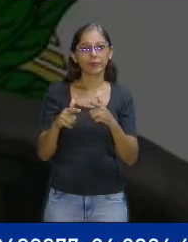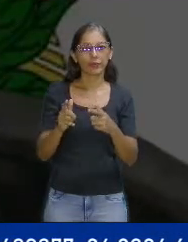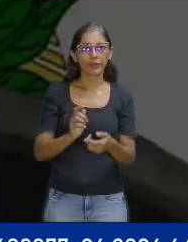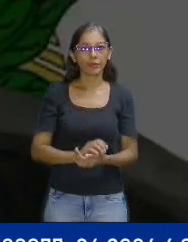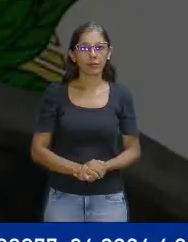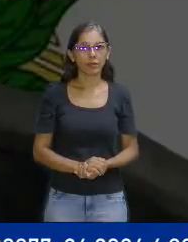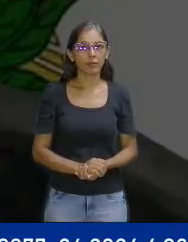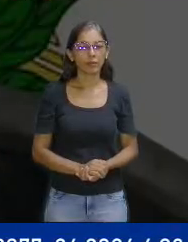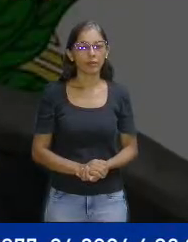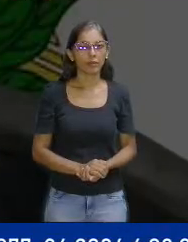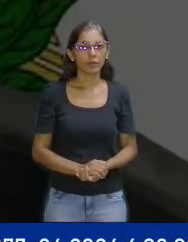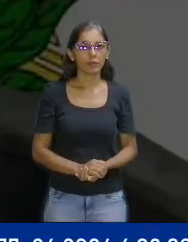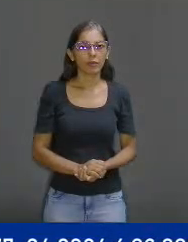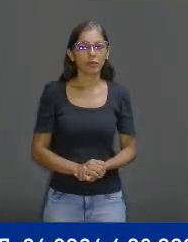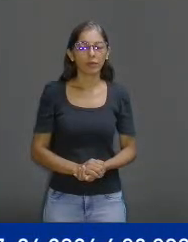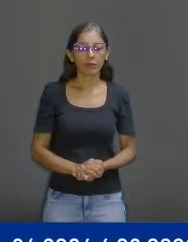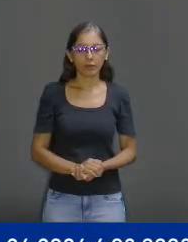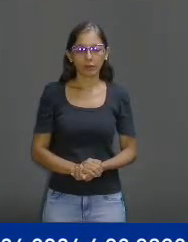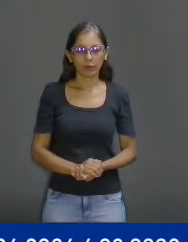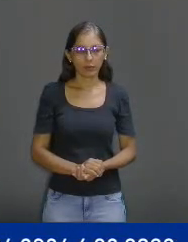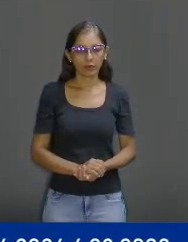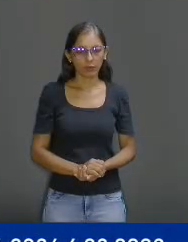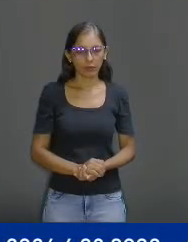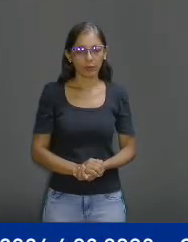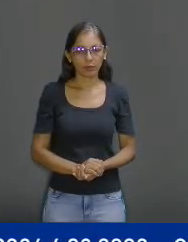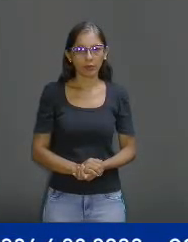Continue. Está com a palavra, é isso.